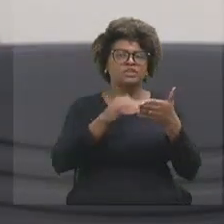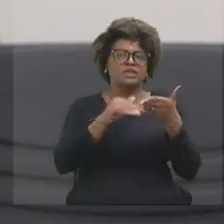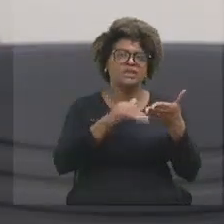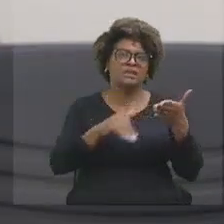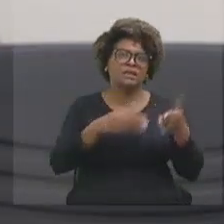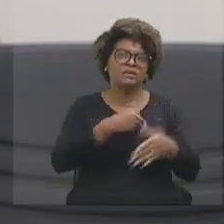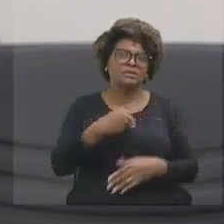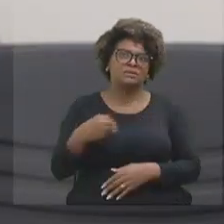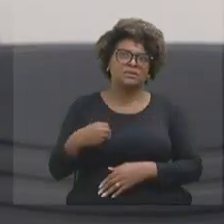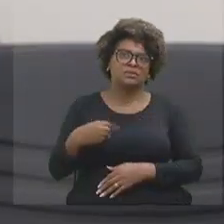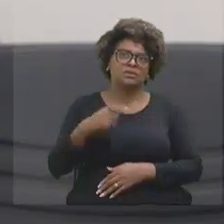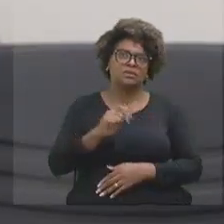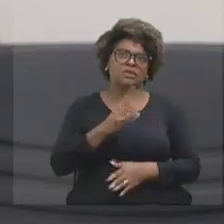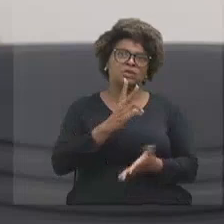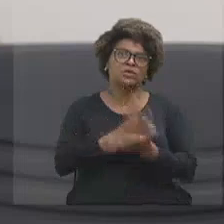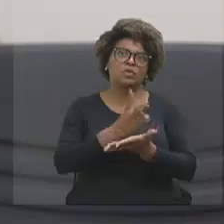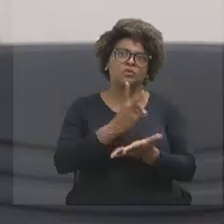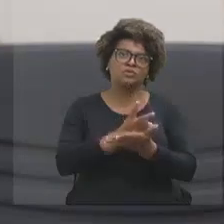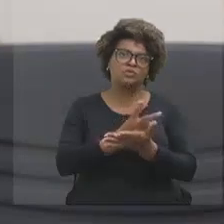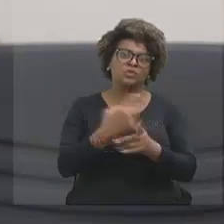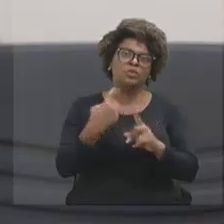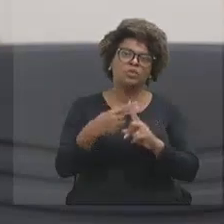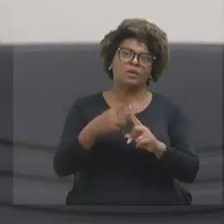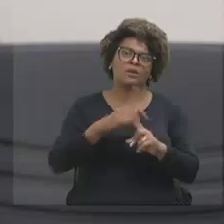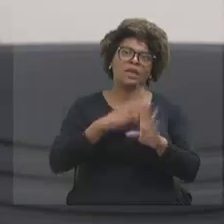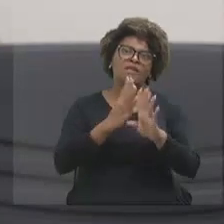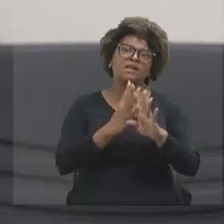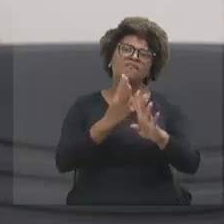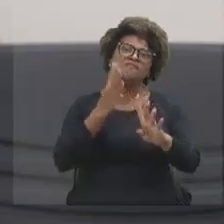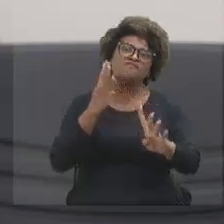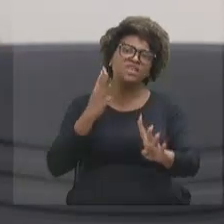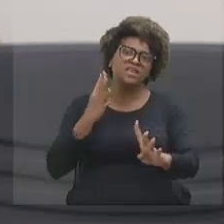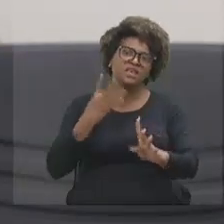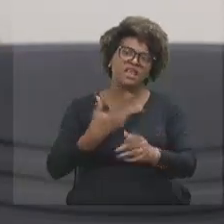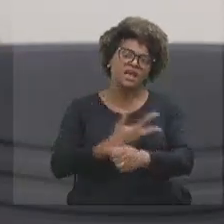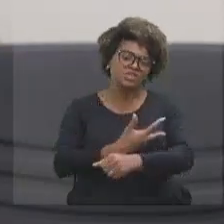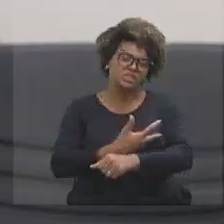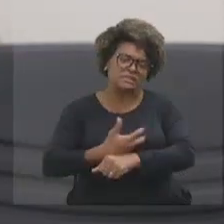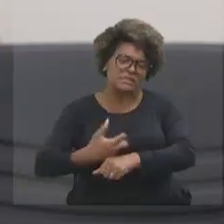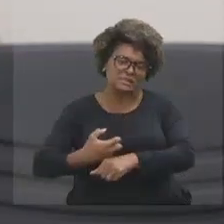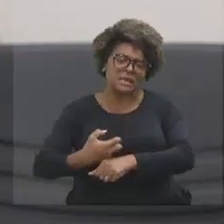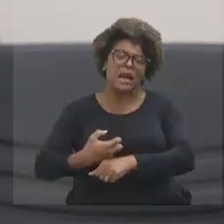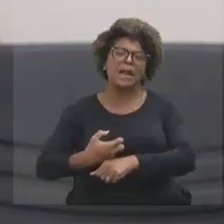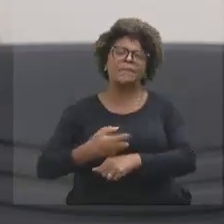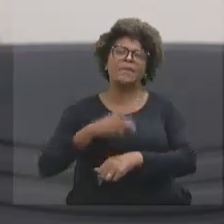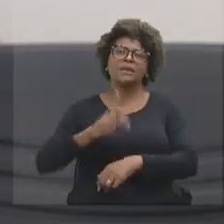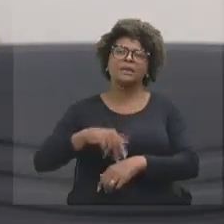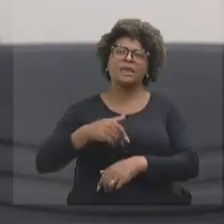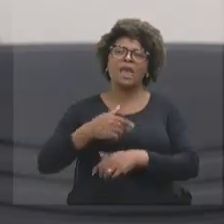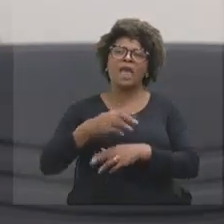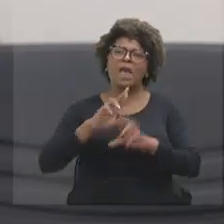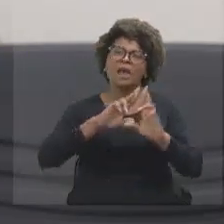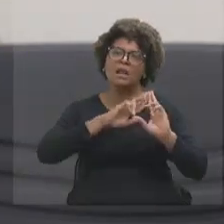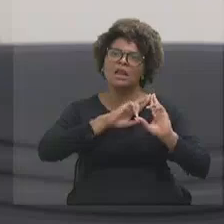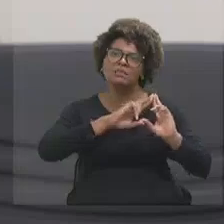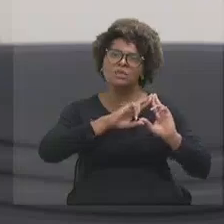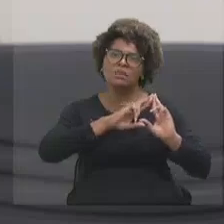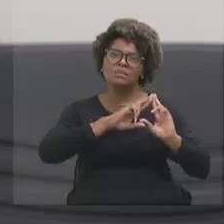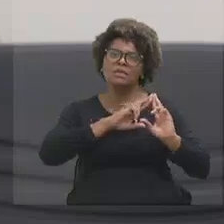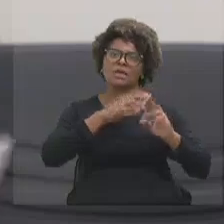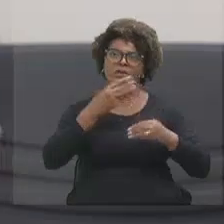continua e a gente sabe que a fila de exames né Às vezes a Responsa do município Mas